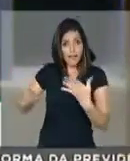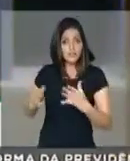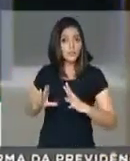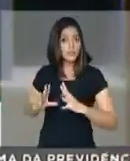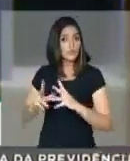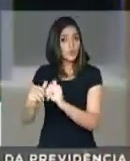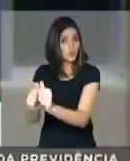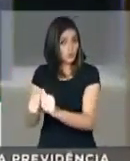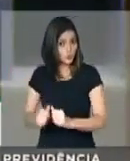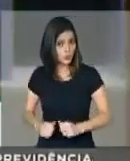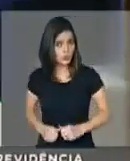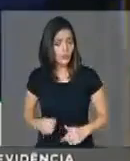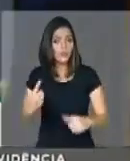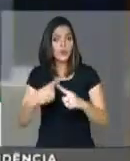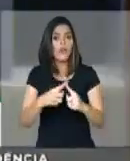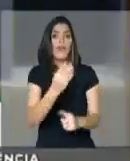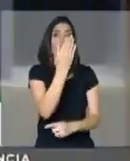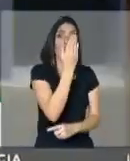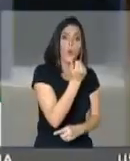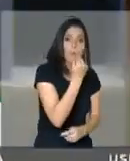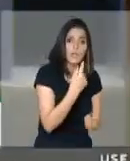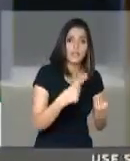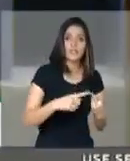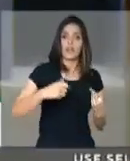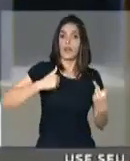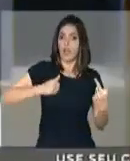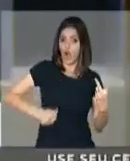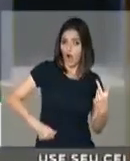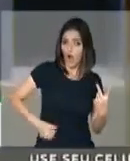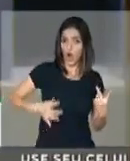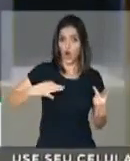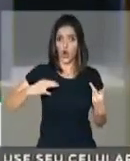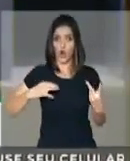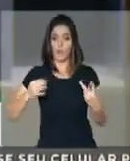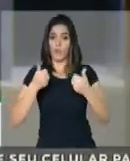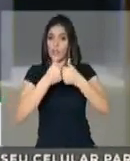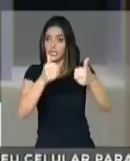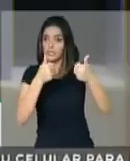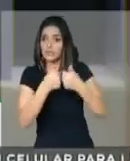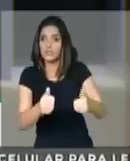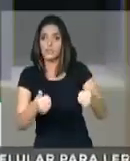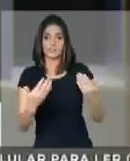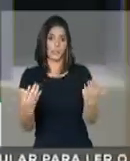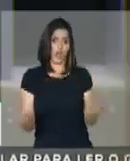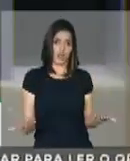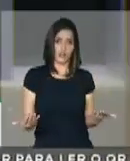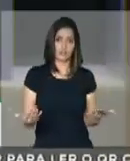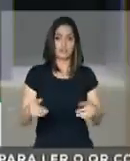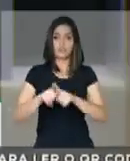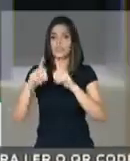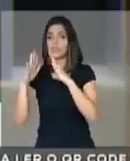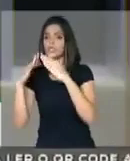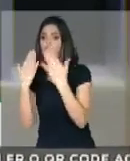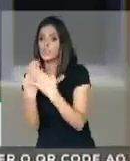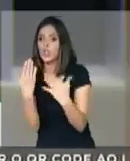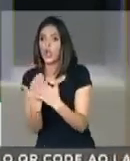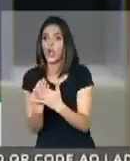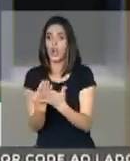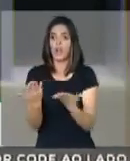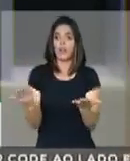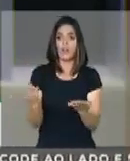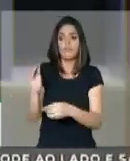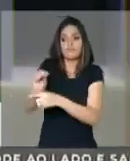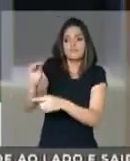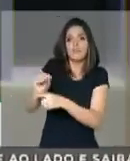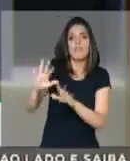recebe, porque consome em comida, em vestimenta, em transporte, em escola para